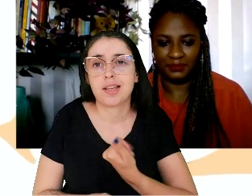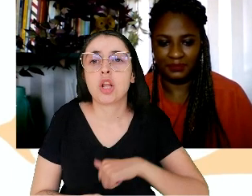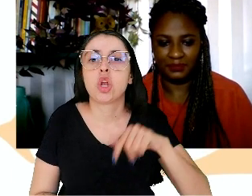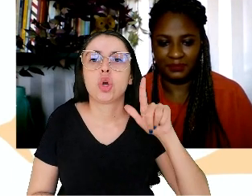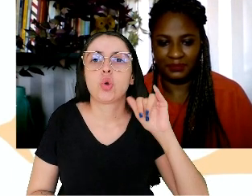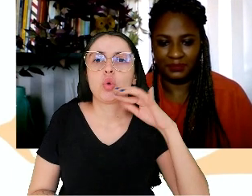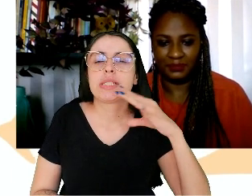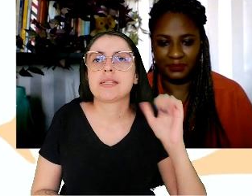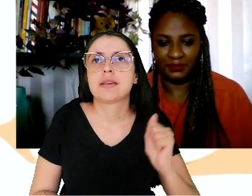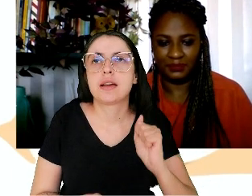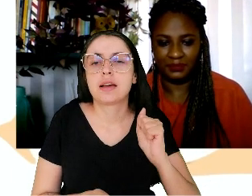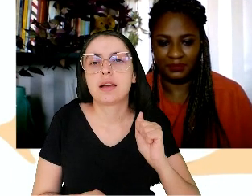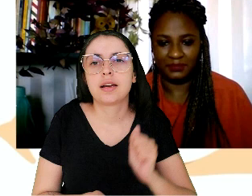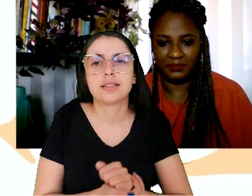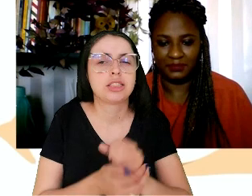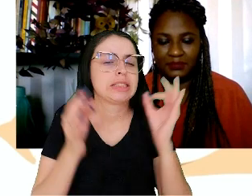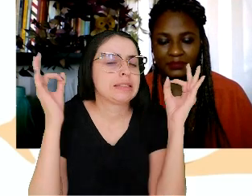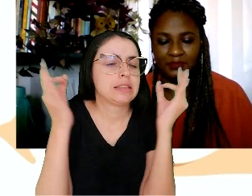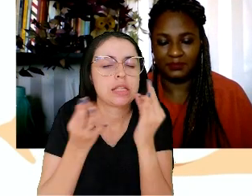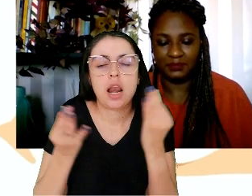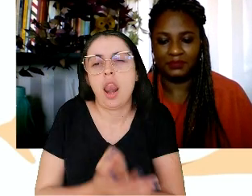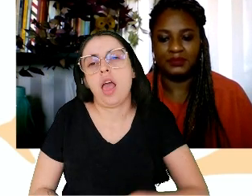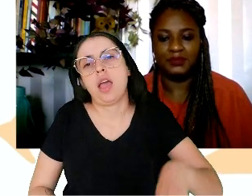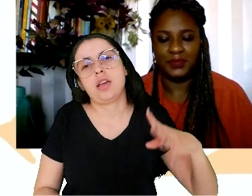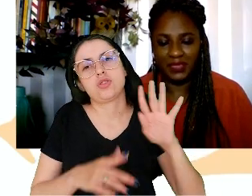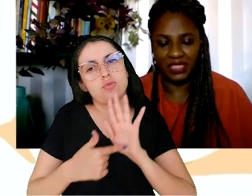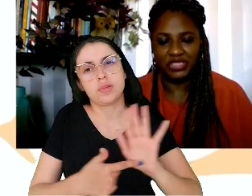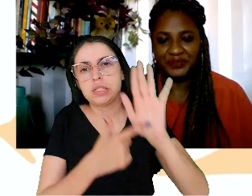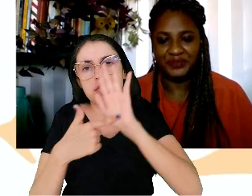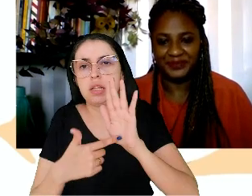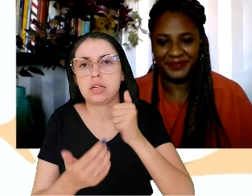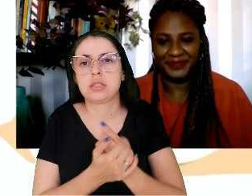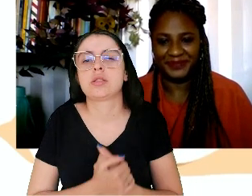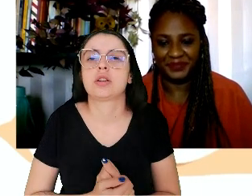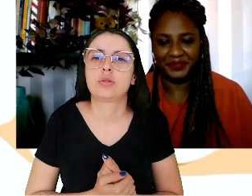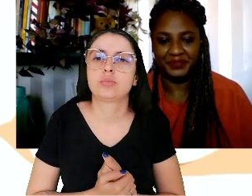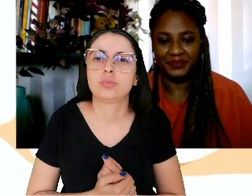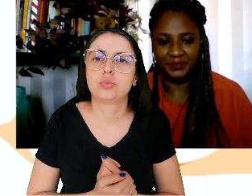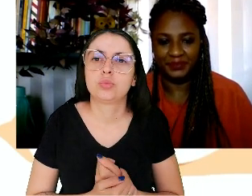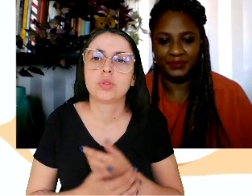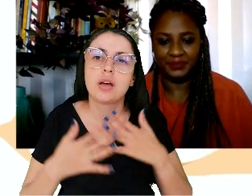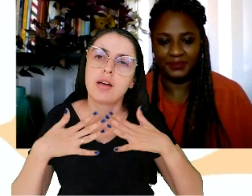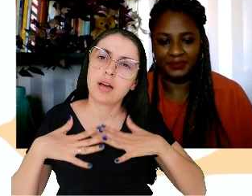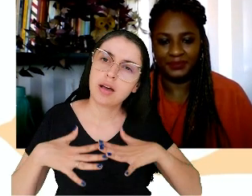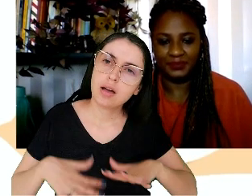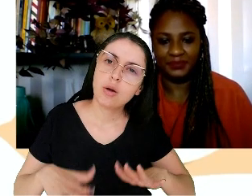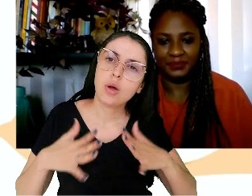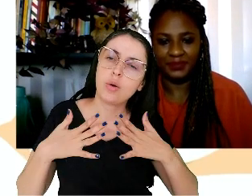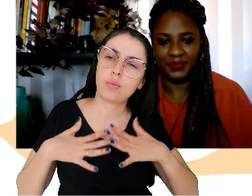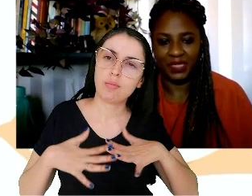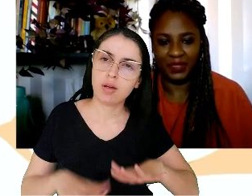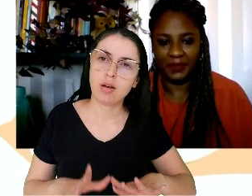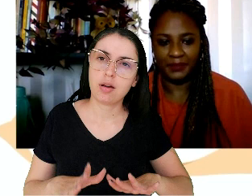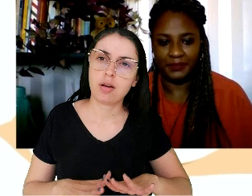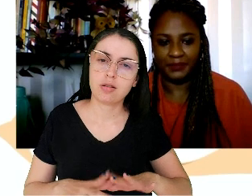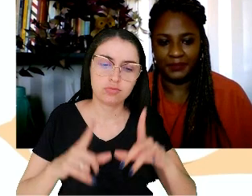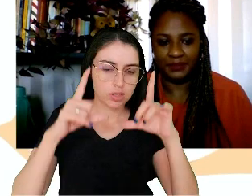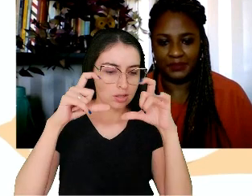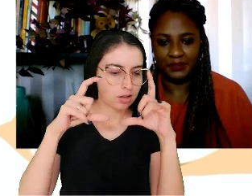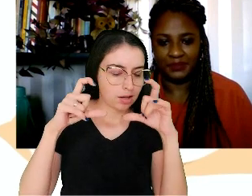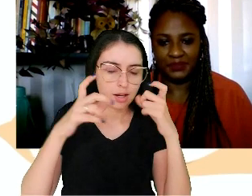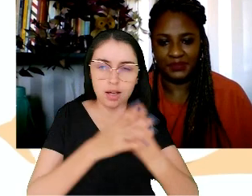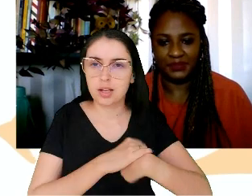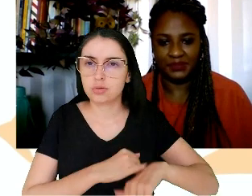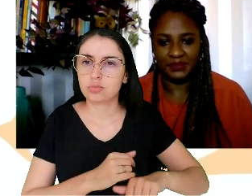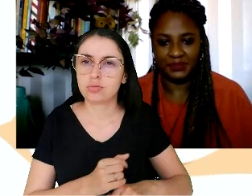Lúcia Basto, pela magnífica apresentação, que conseguiu suavizar depois do ensaio